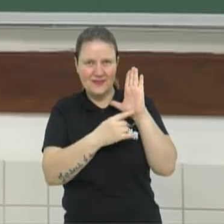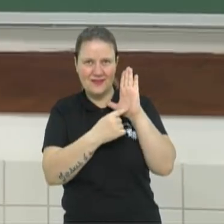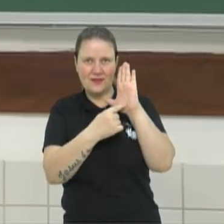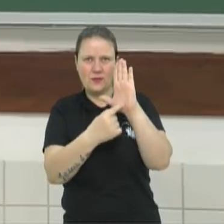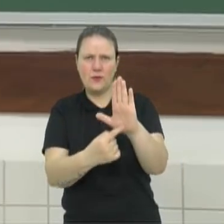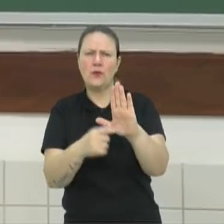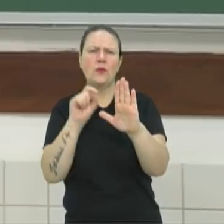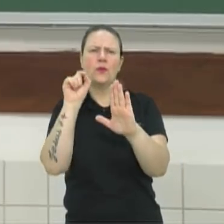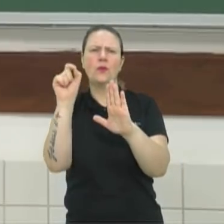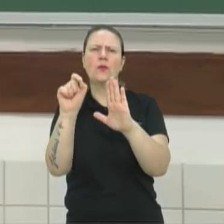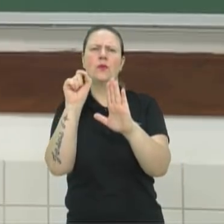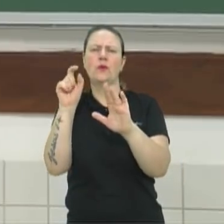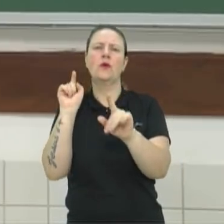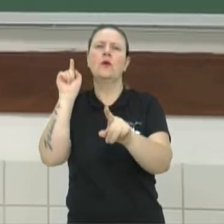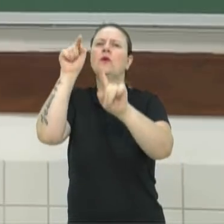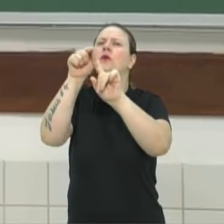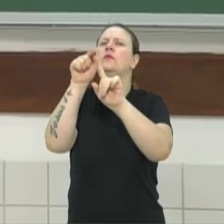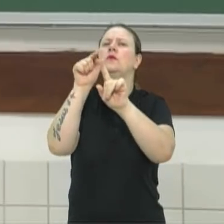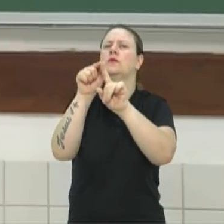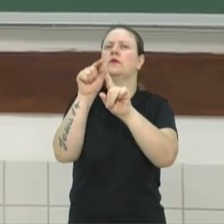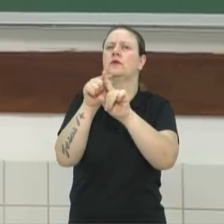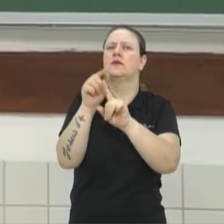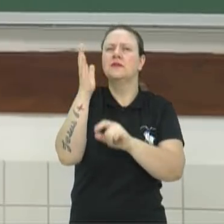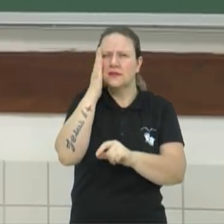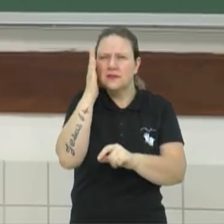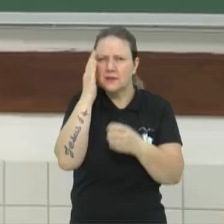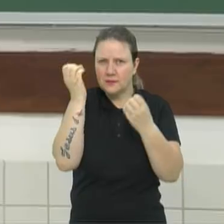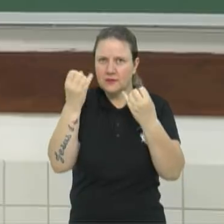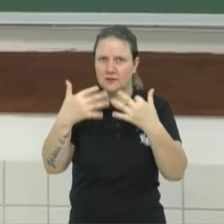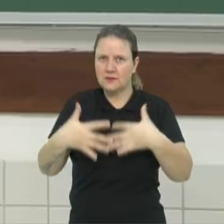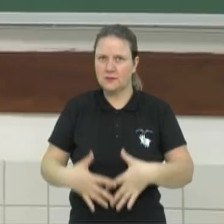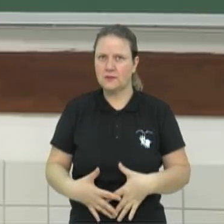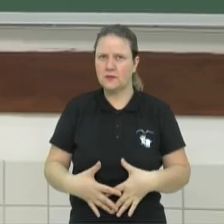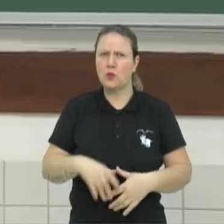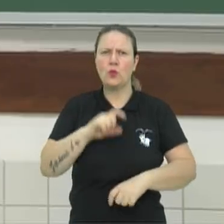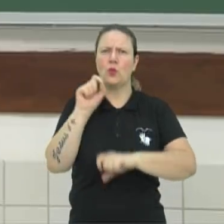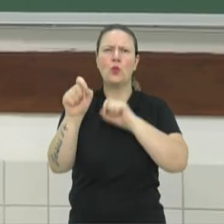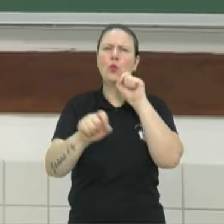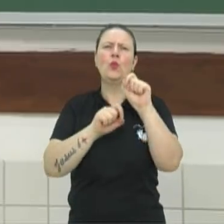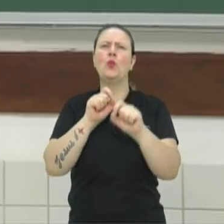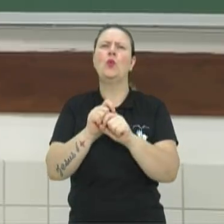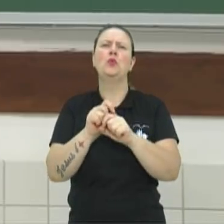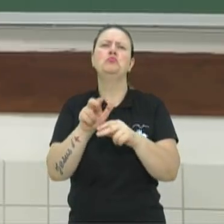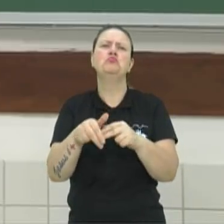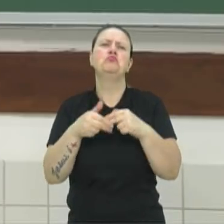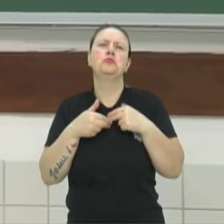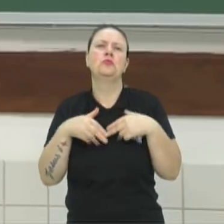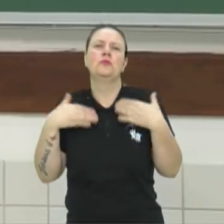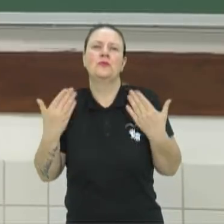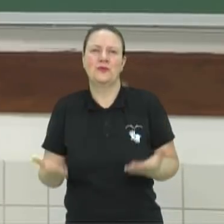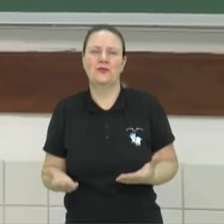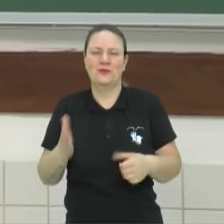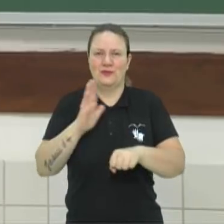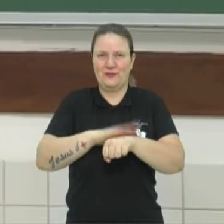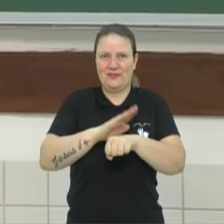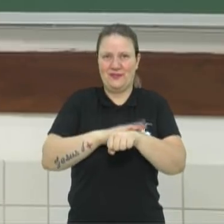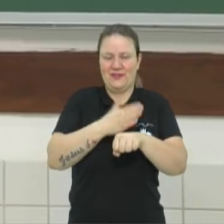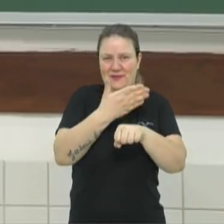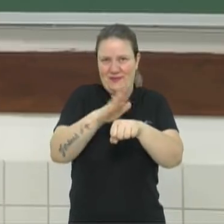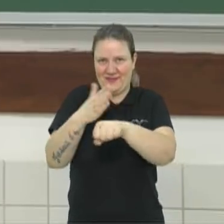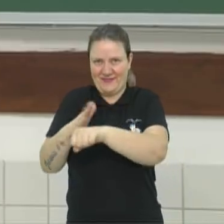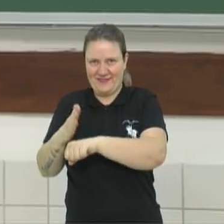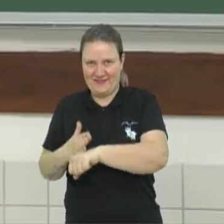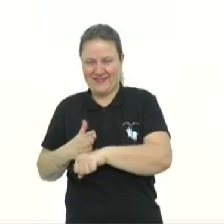é a finalidade? Por que que eles fazem isso? Você sabe me explicar com qual objetivo eles fazem isso? Você vai ter um tempinho para refletir e